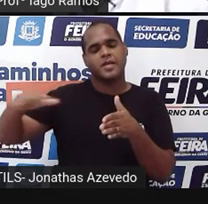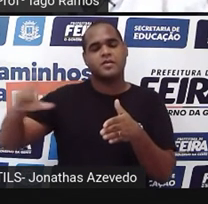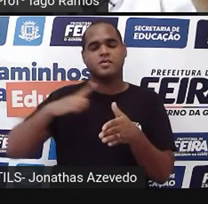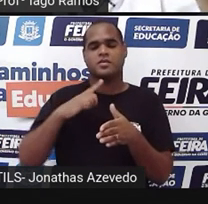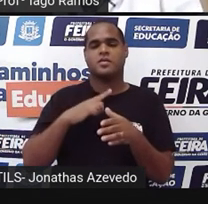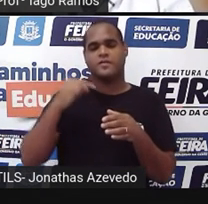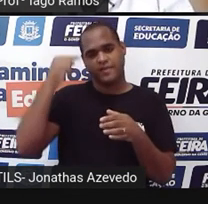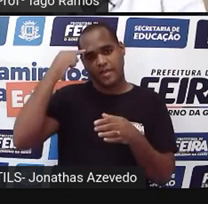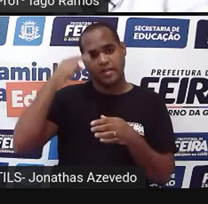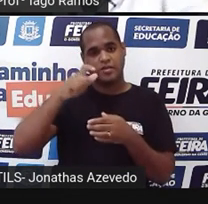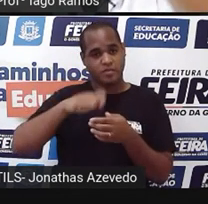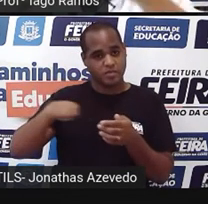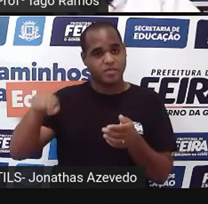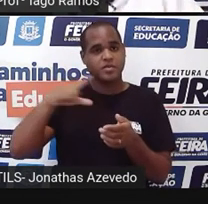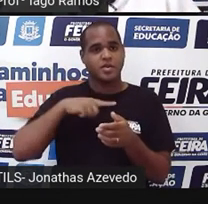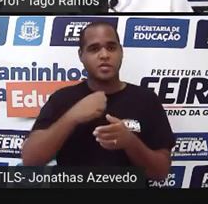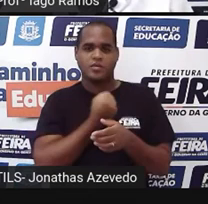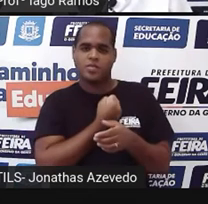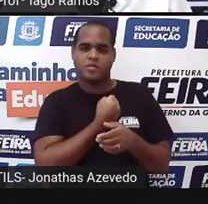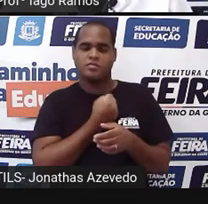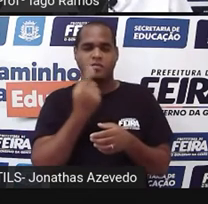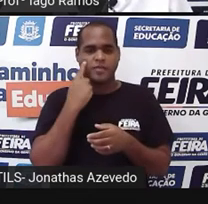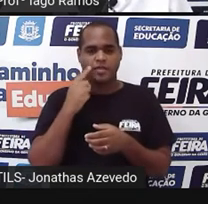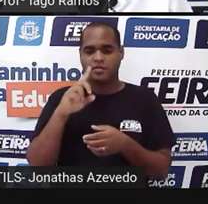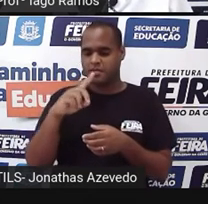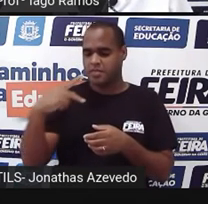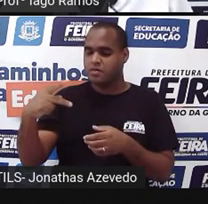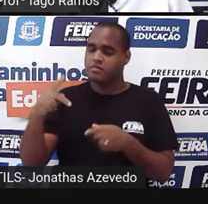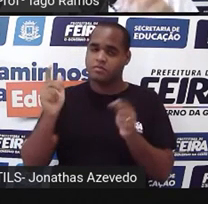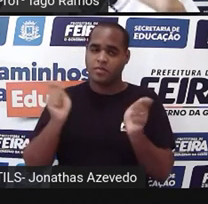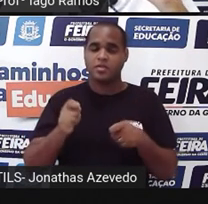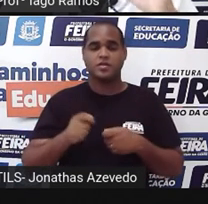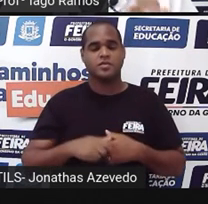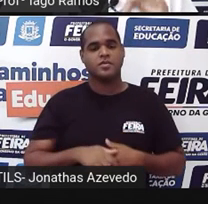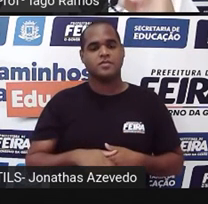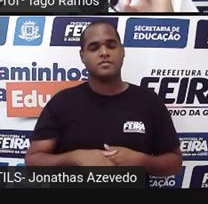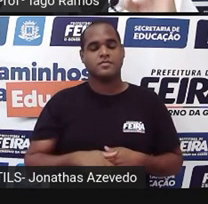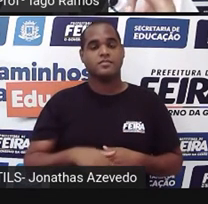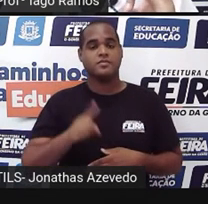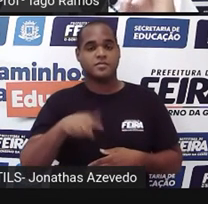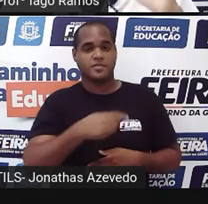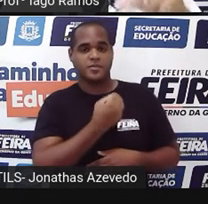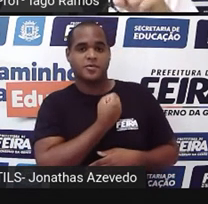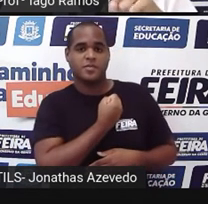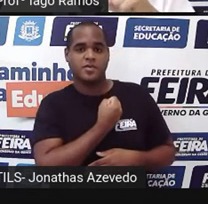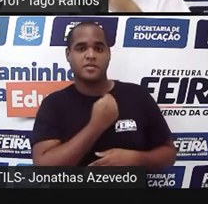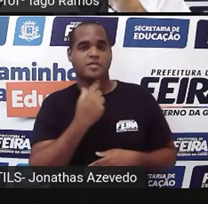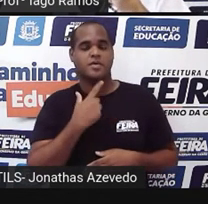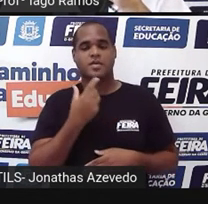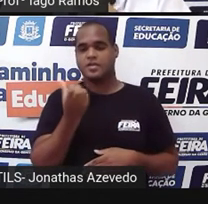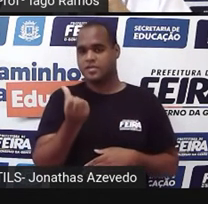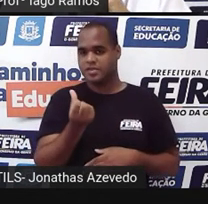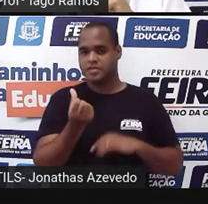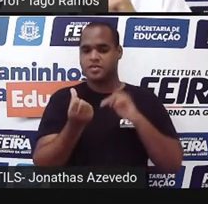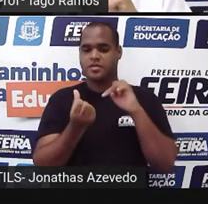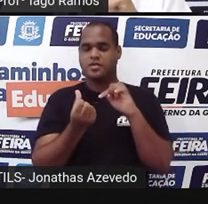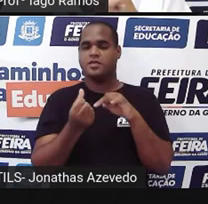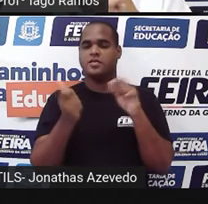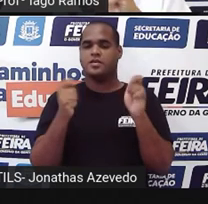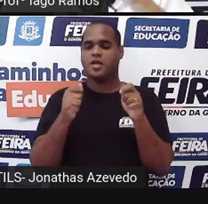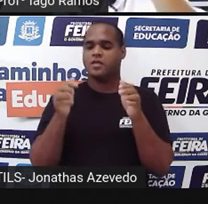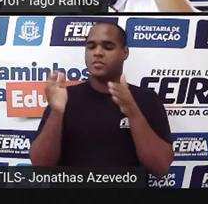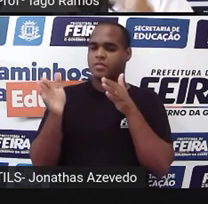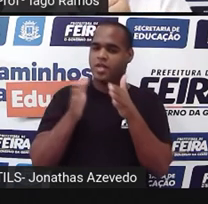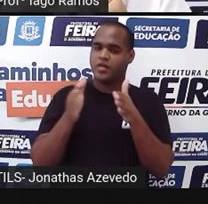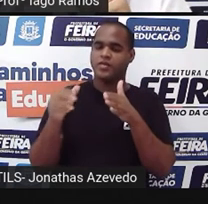lá em cima você escreve o número o algarismo que é o período e é esse número né seis que é o